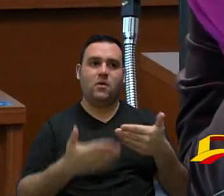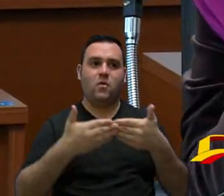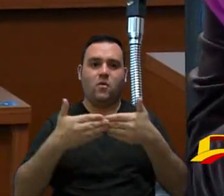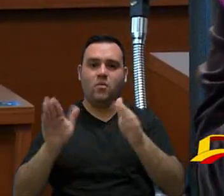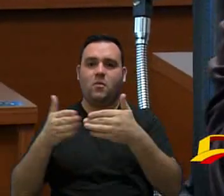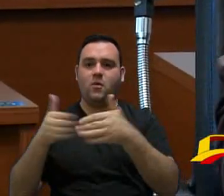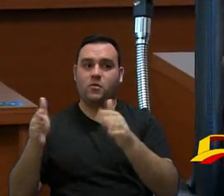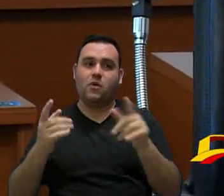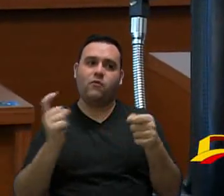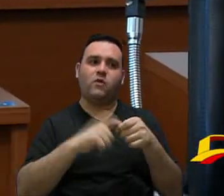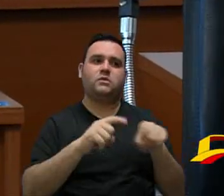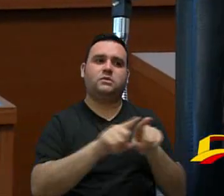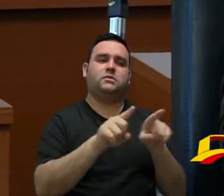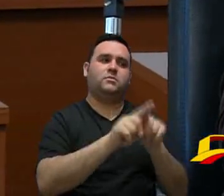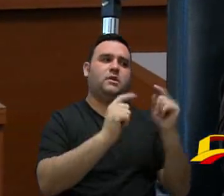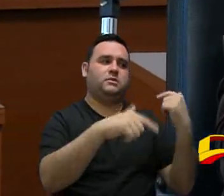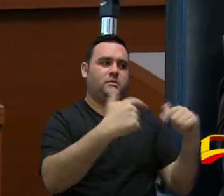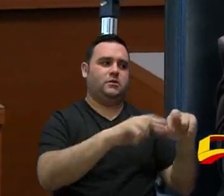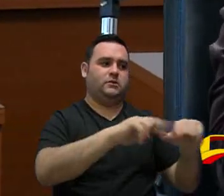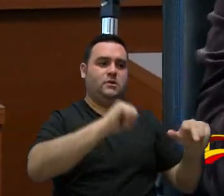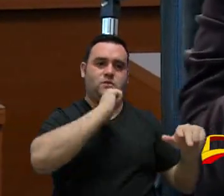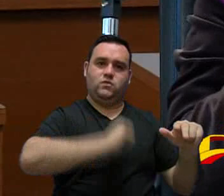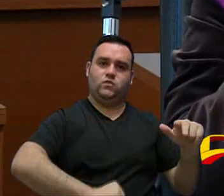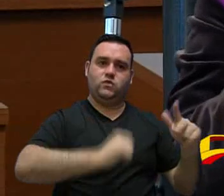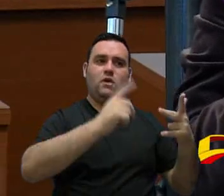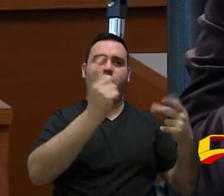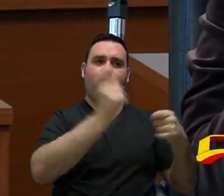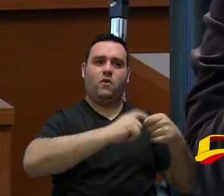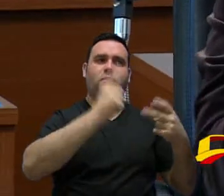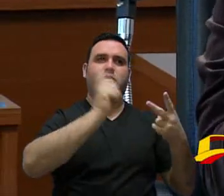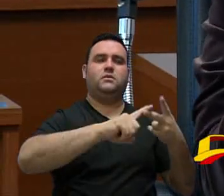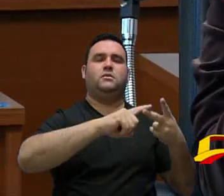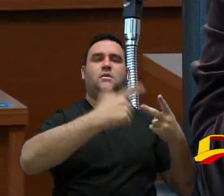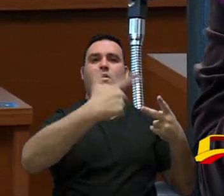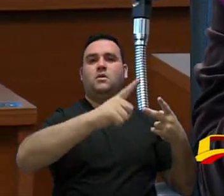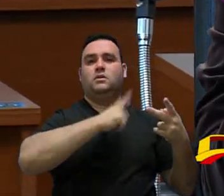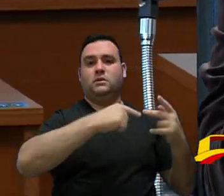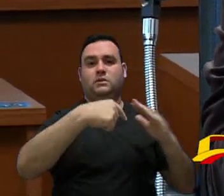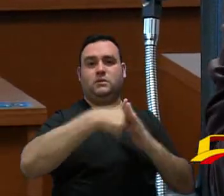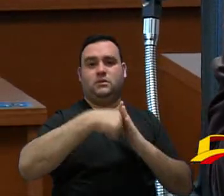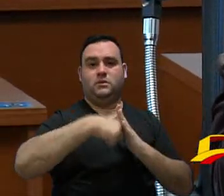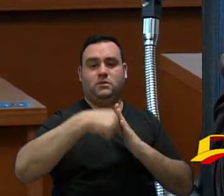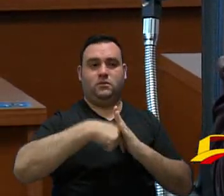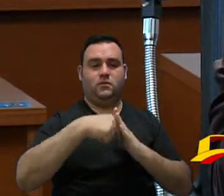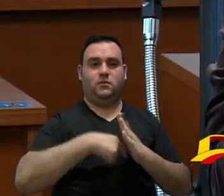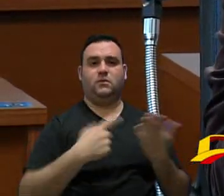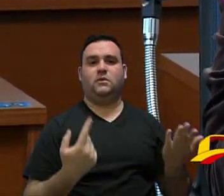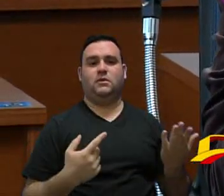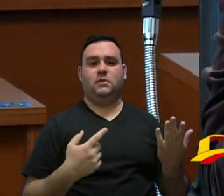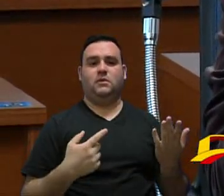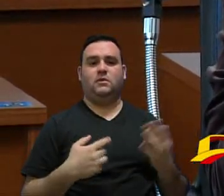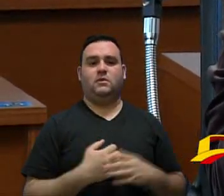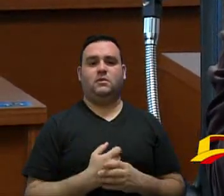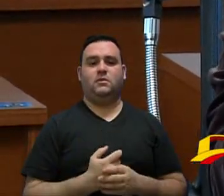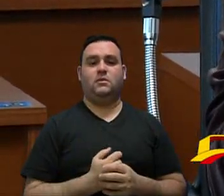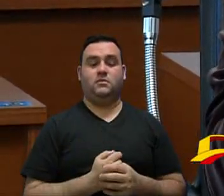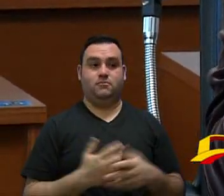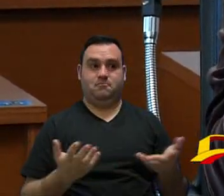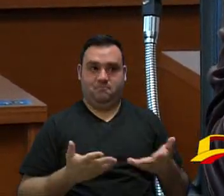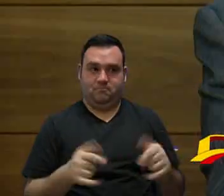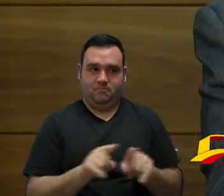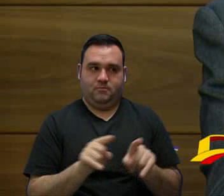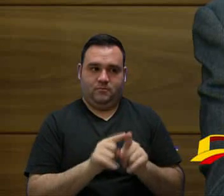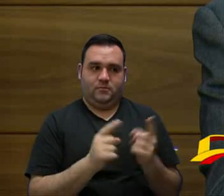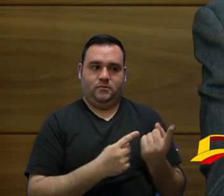flexibilizando que voltem a ser feitos a cirurgias que voltem a ser feitas os feitos os exames essa